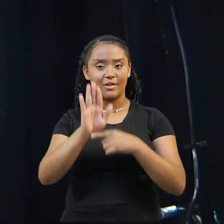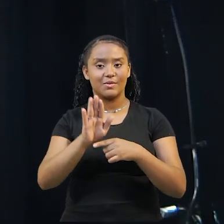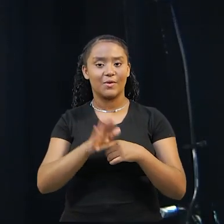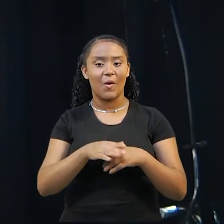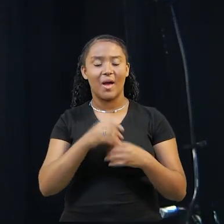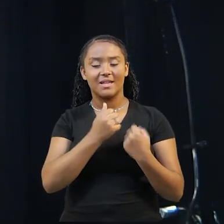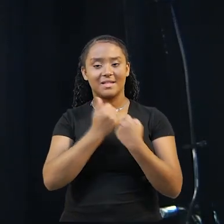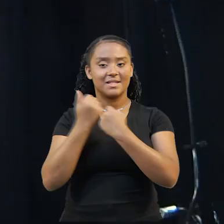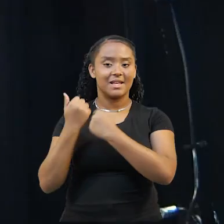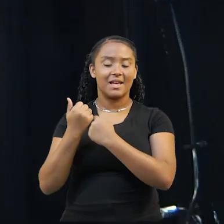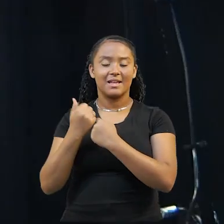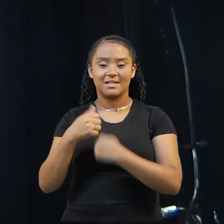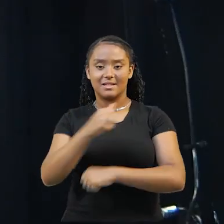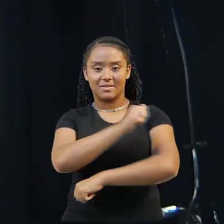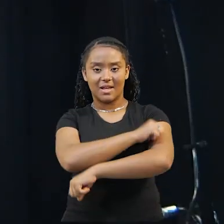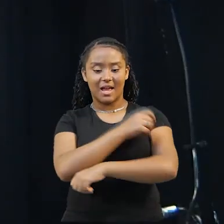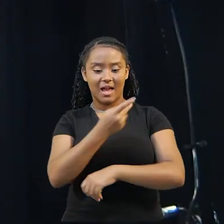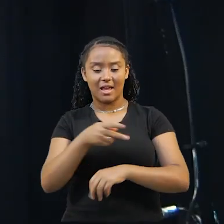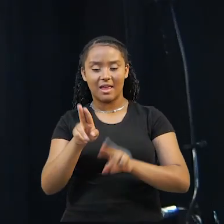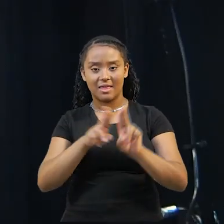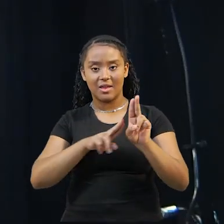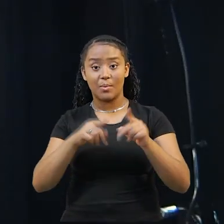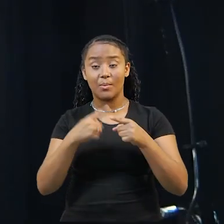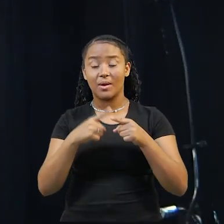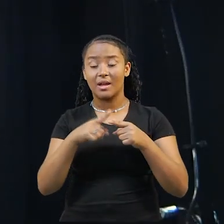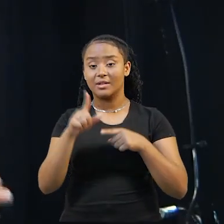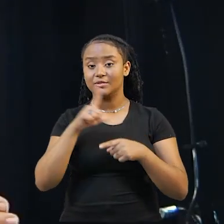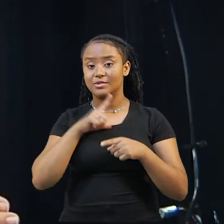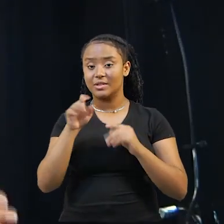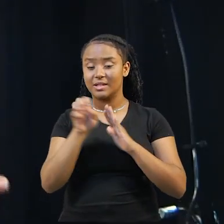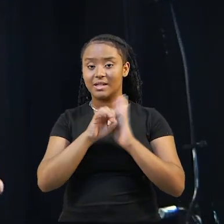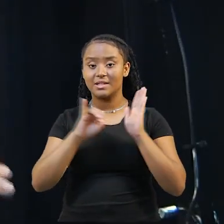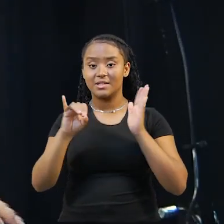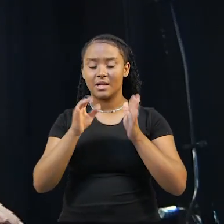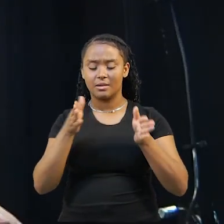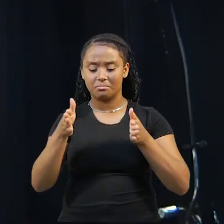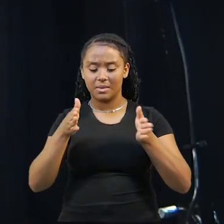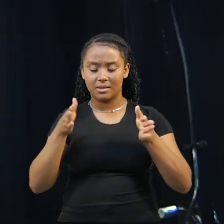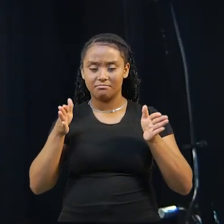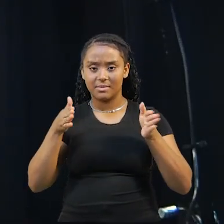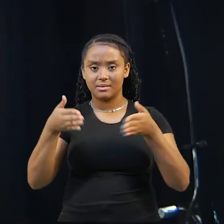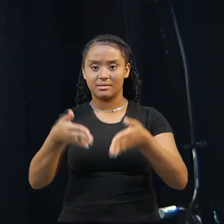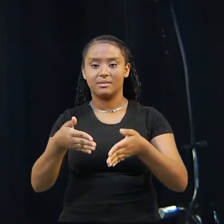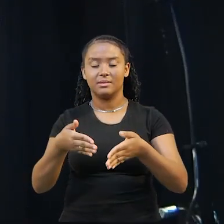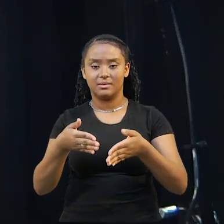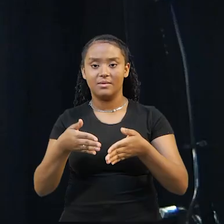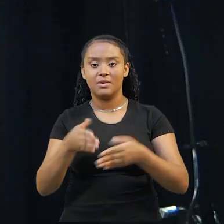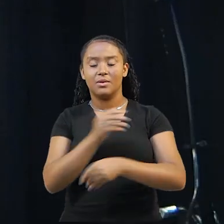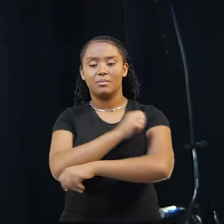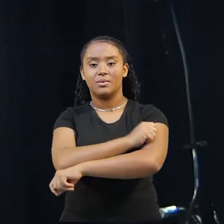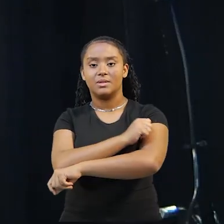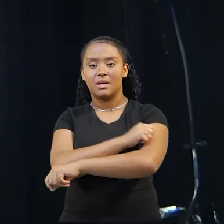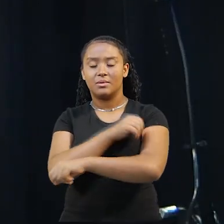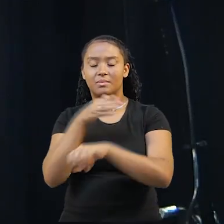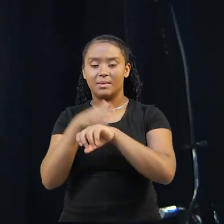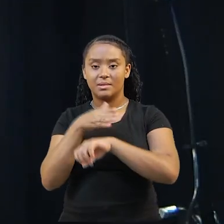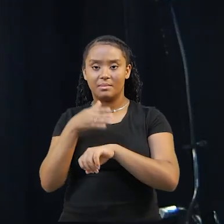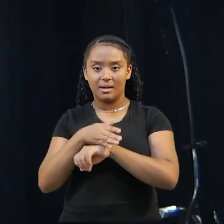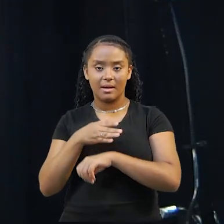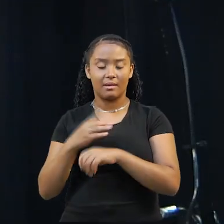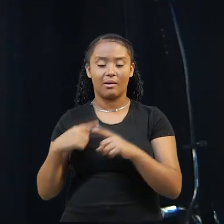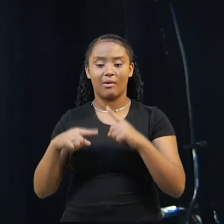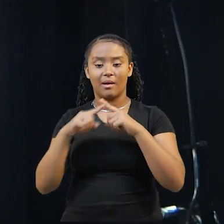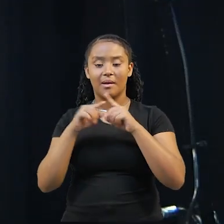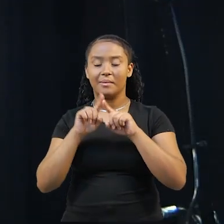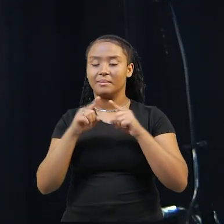estudantil pensada aqui na UFO, porque às vezes a gente tinha editais que eram em períodos específicos, para os alunos